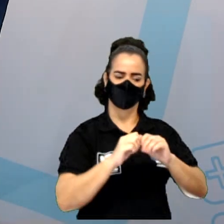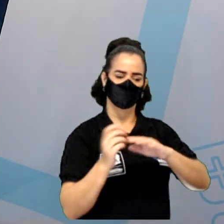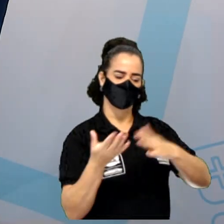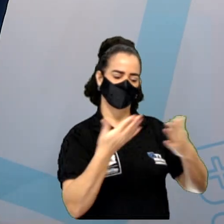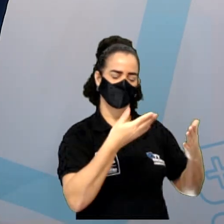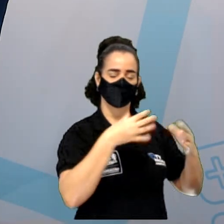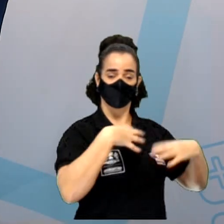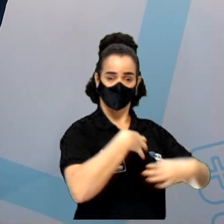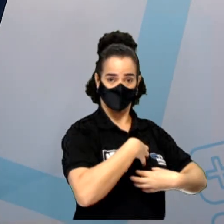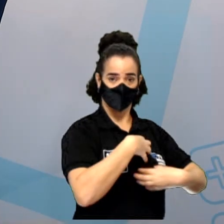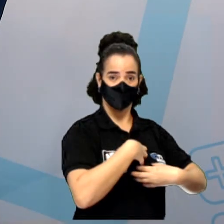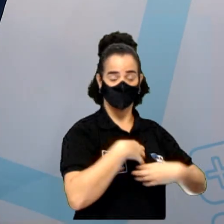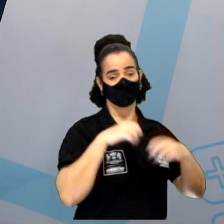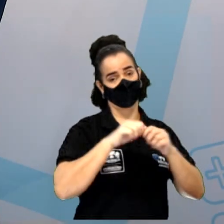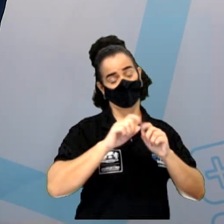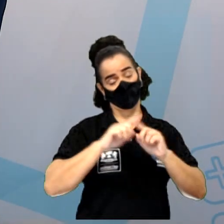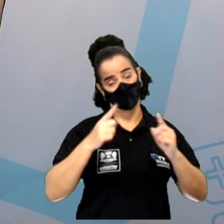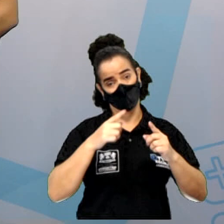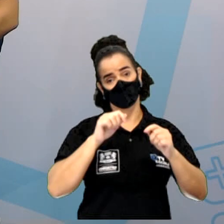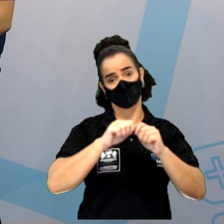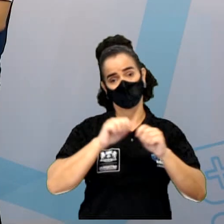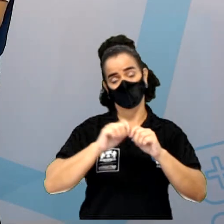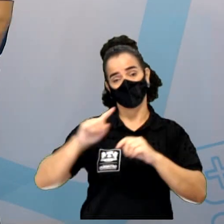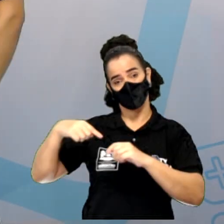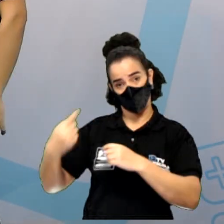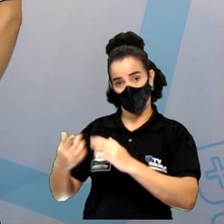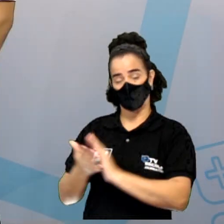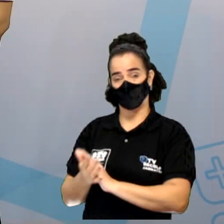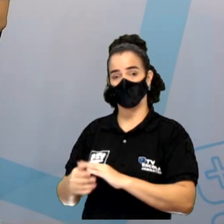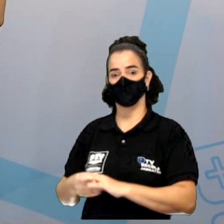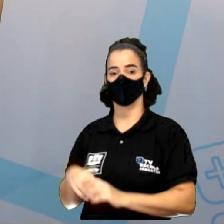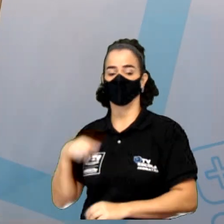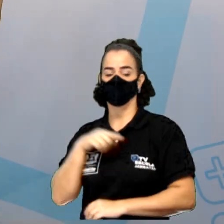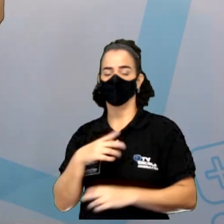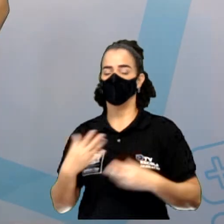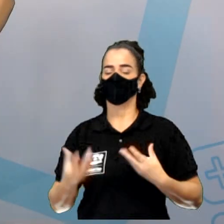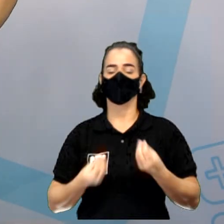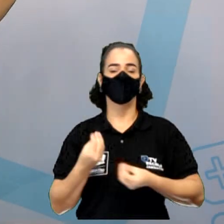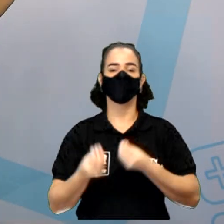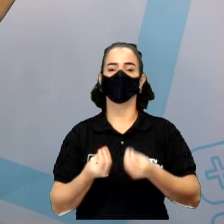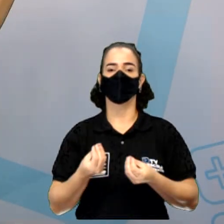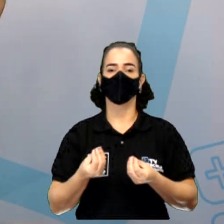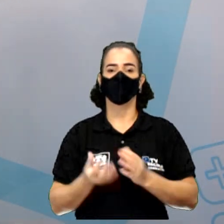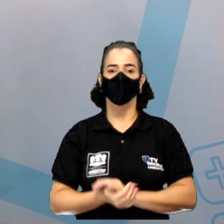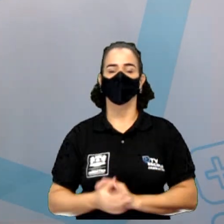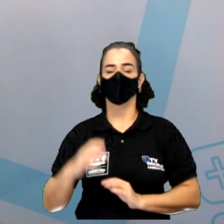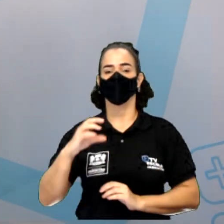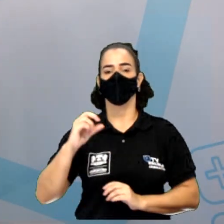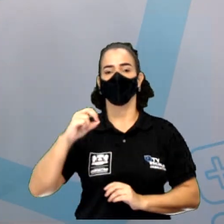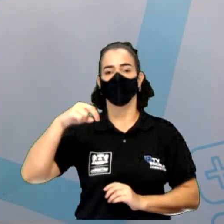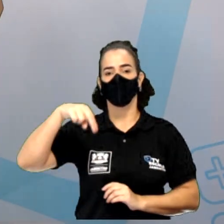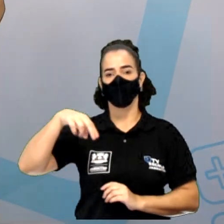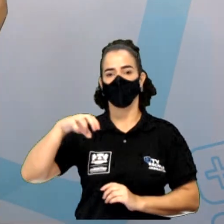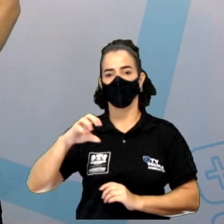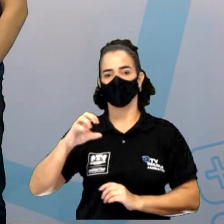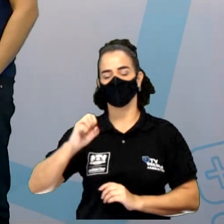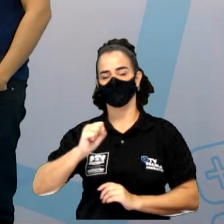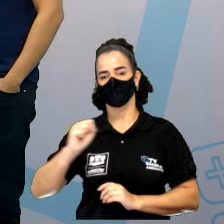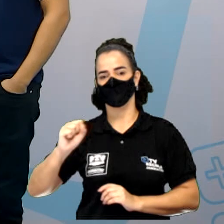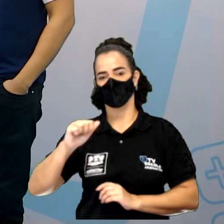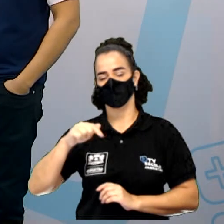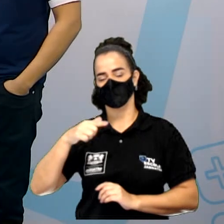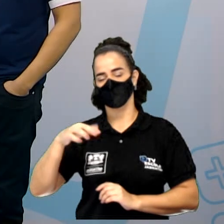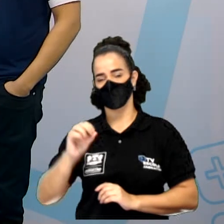outra. Com essa situação, a gente vê aí um caso de concessão. A concessão é exatamente isso. A gente